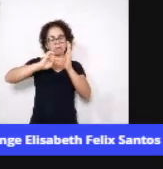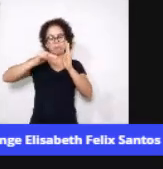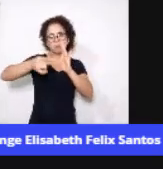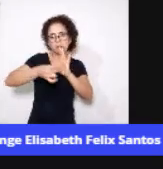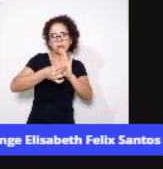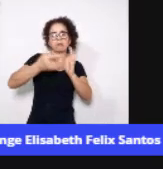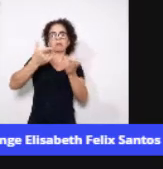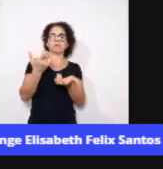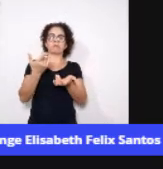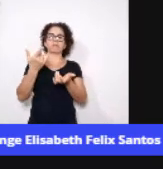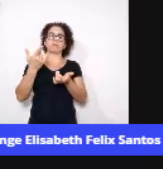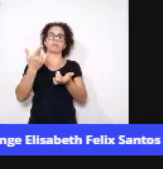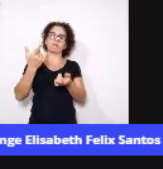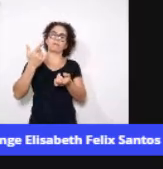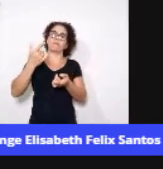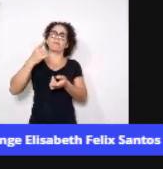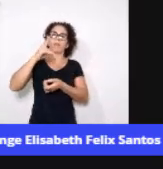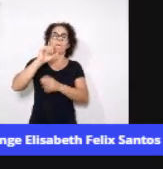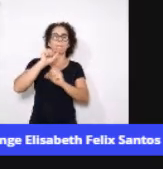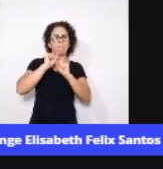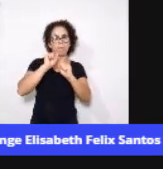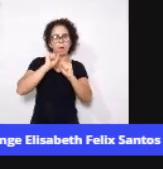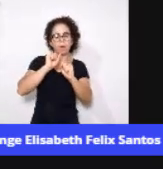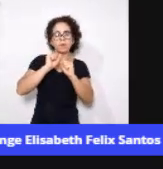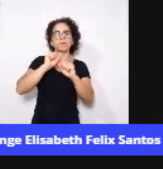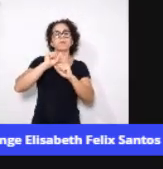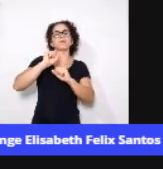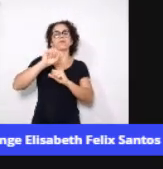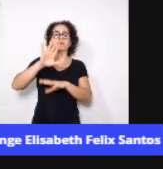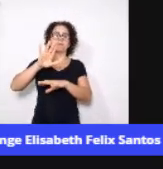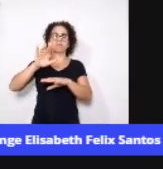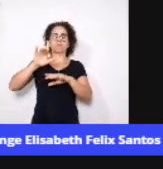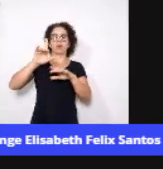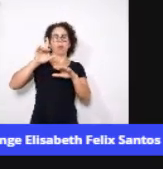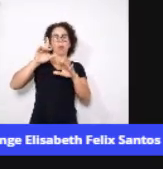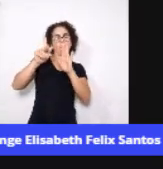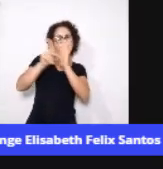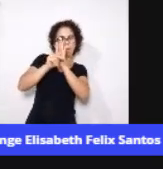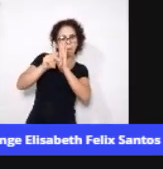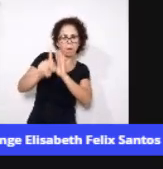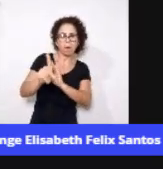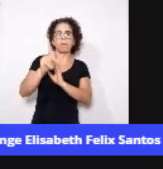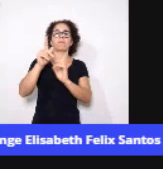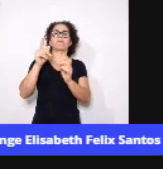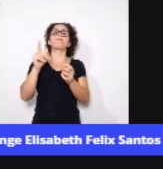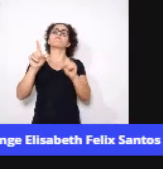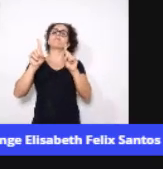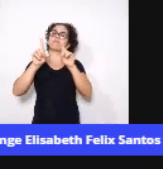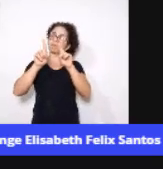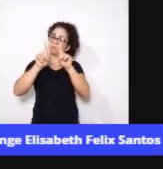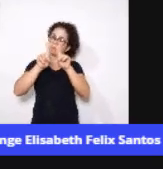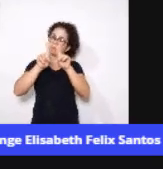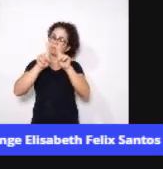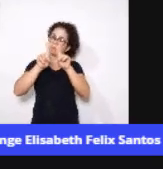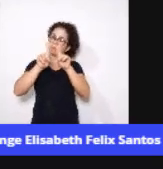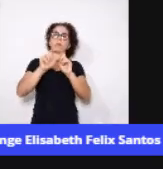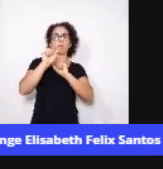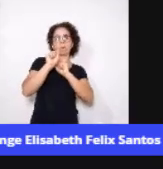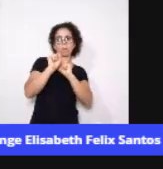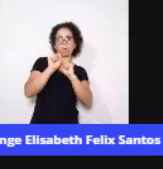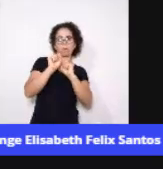Google, que podem ser personalizados e que pode, então, ter um